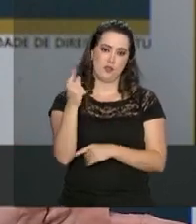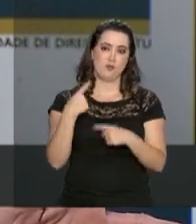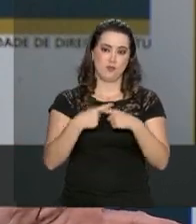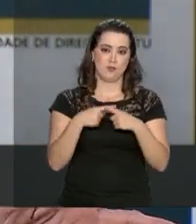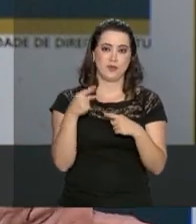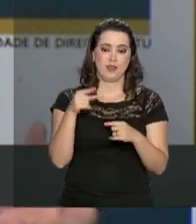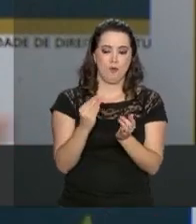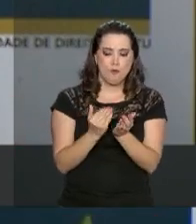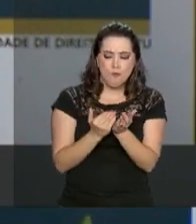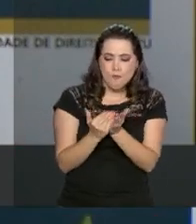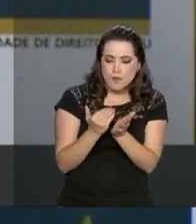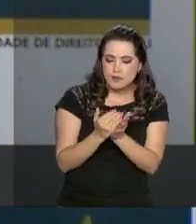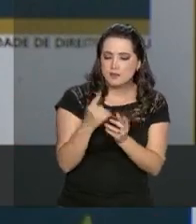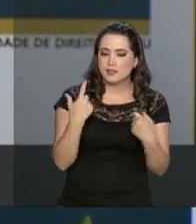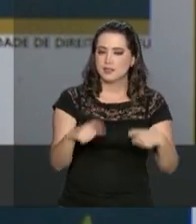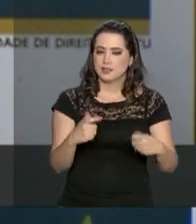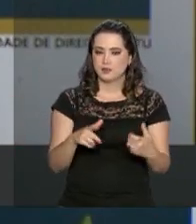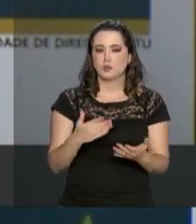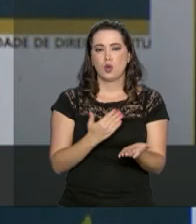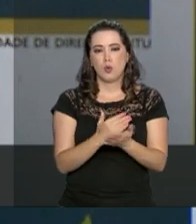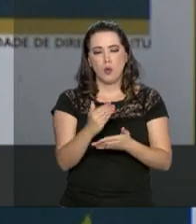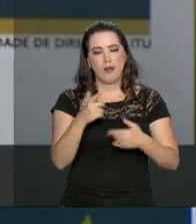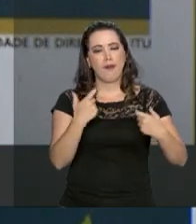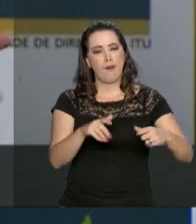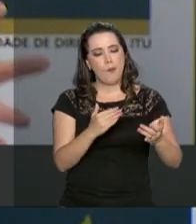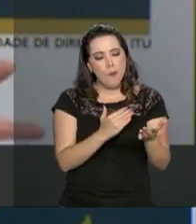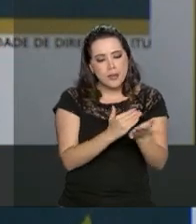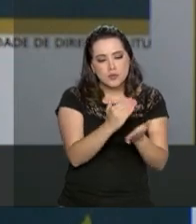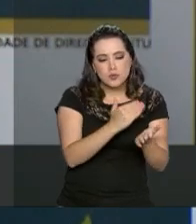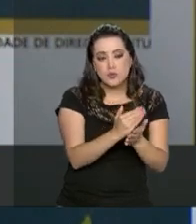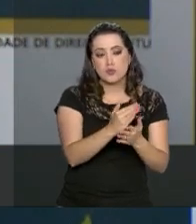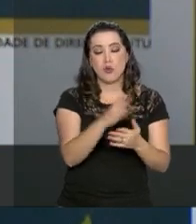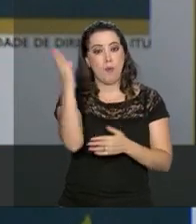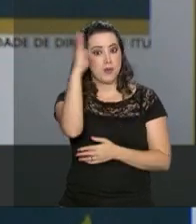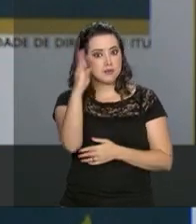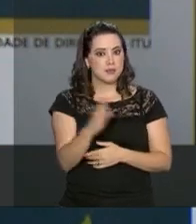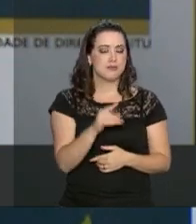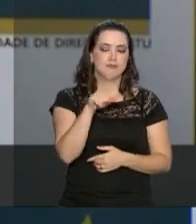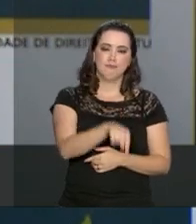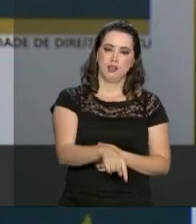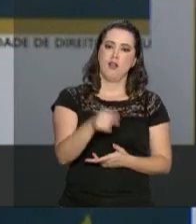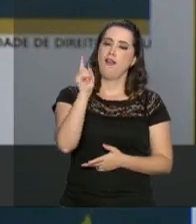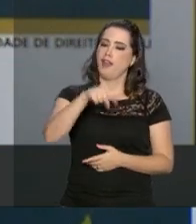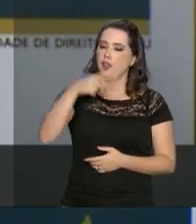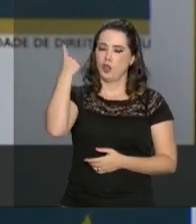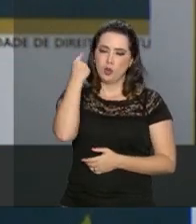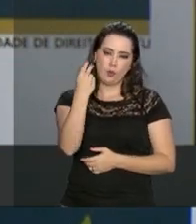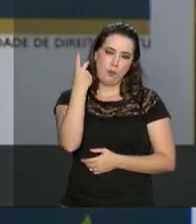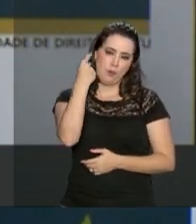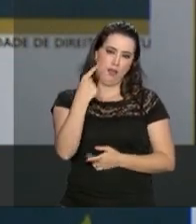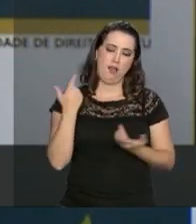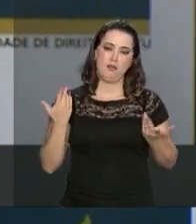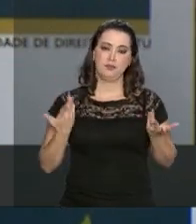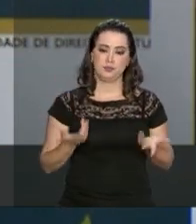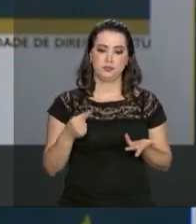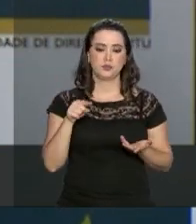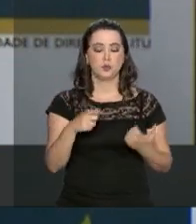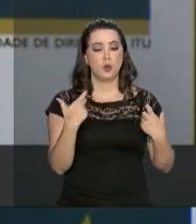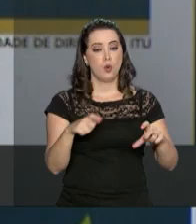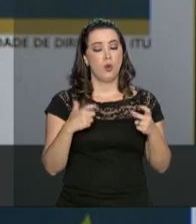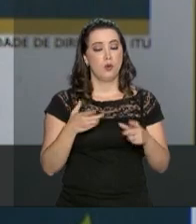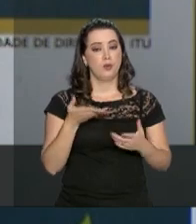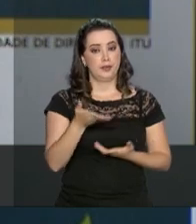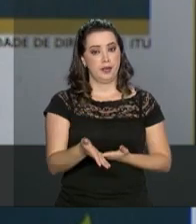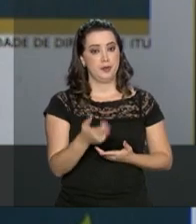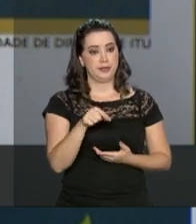Federativa do Brasil. Portanto, sendo aqui o berço da República, nada mais lógico, mais natural que localizar